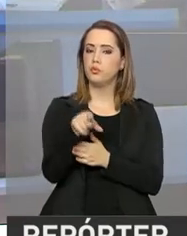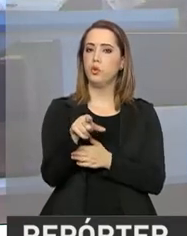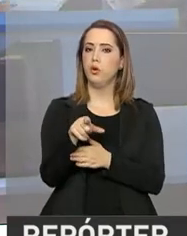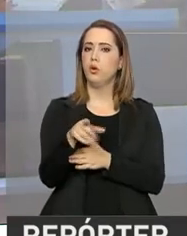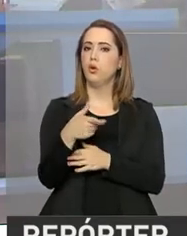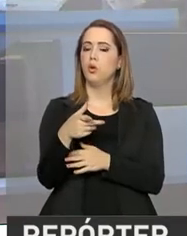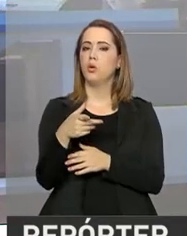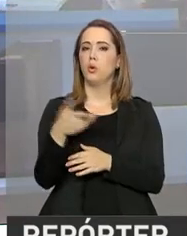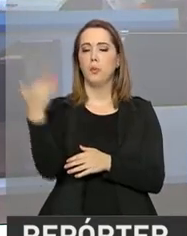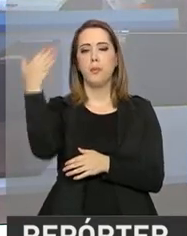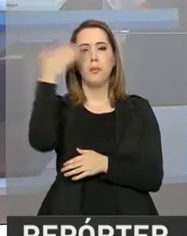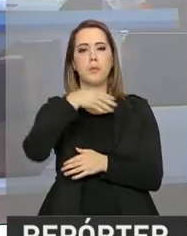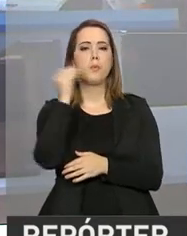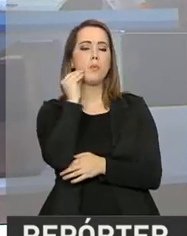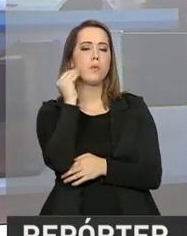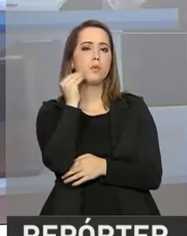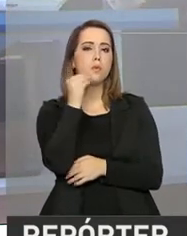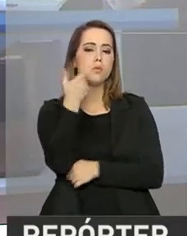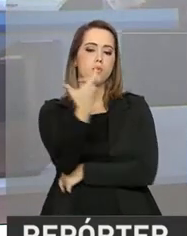com o repórter Gabriela Noronha.